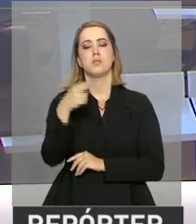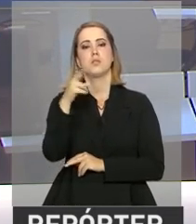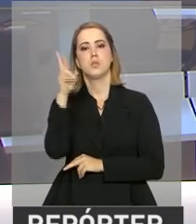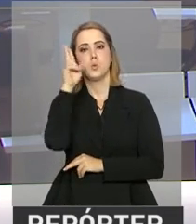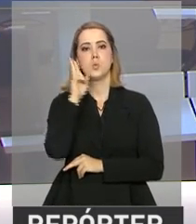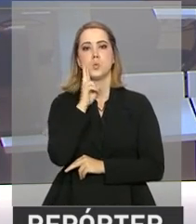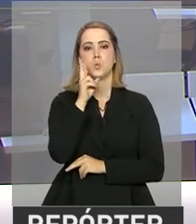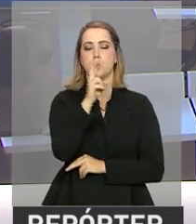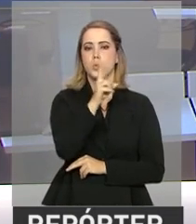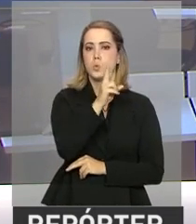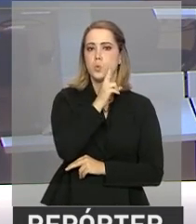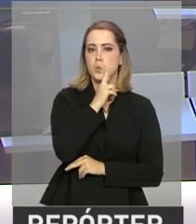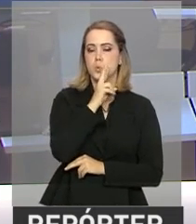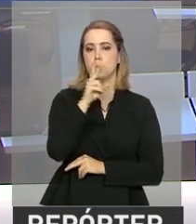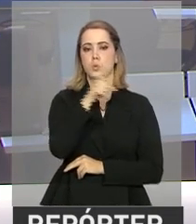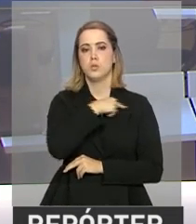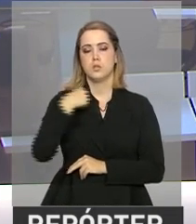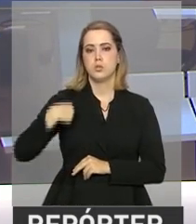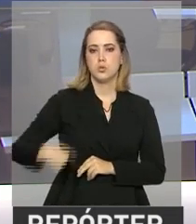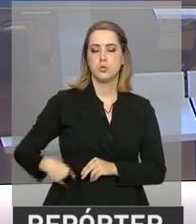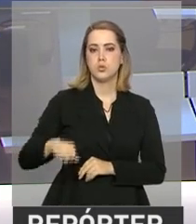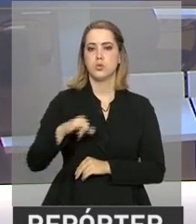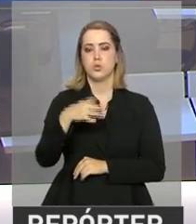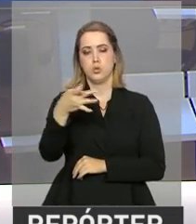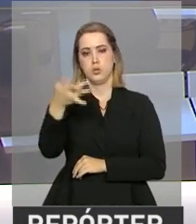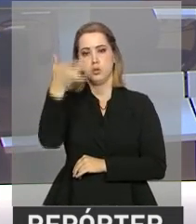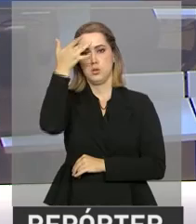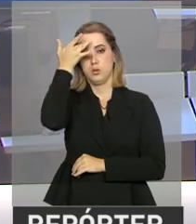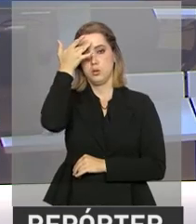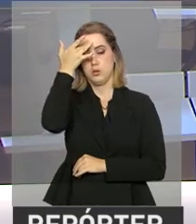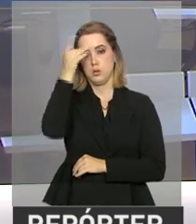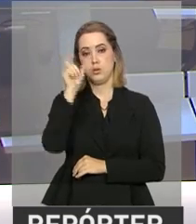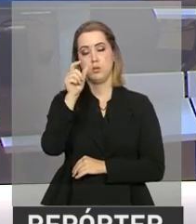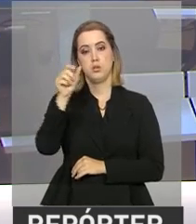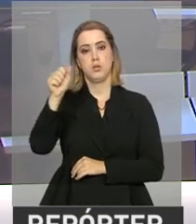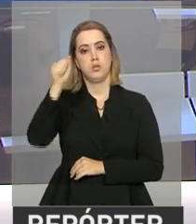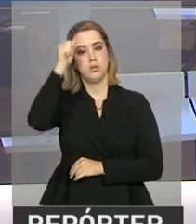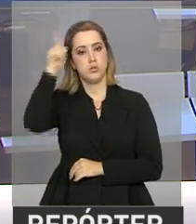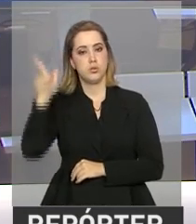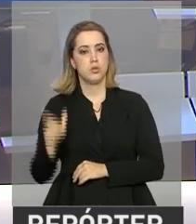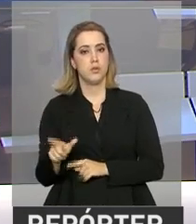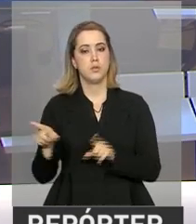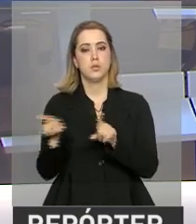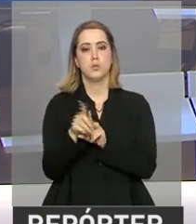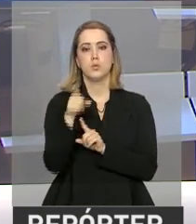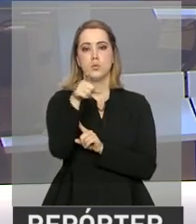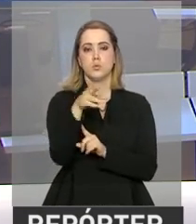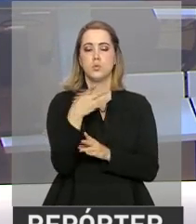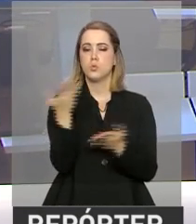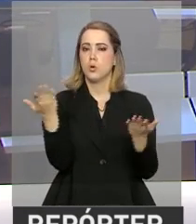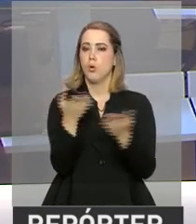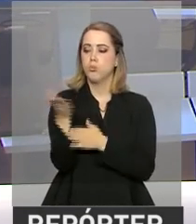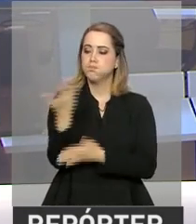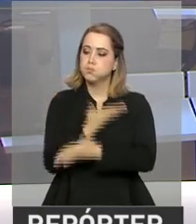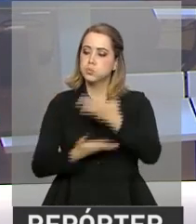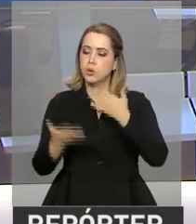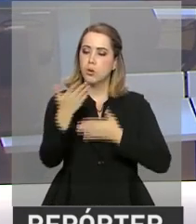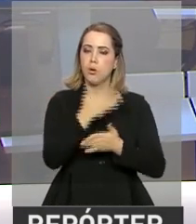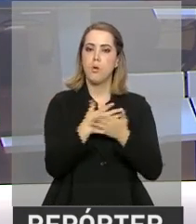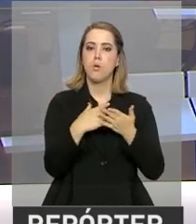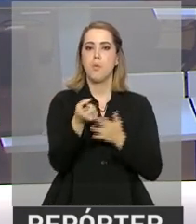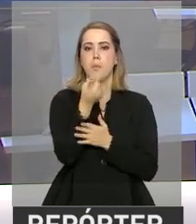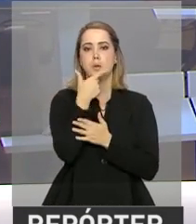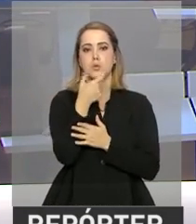do sul josé serra comentou que está sendo discutida a possibilidade de cooperação internacional na área de medicamentos para que mais pessoas